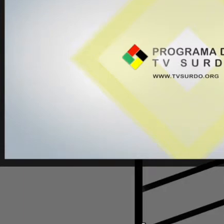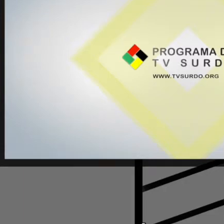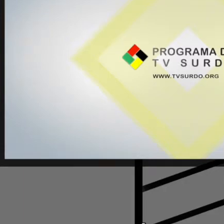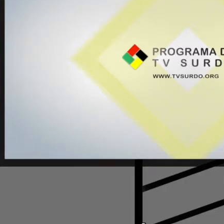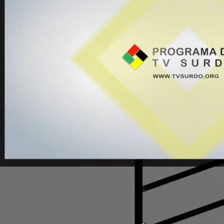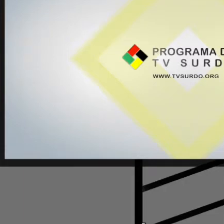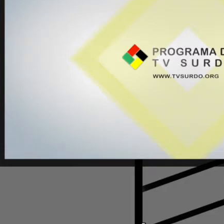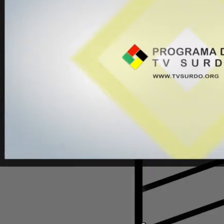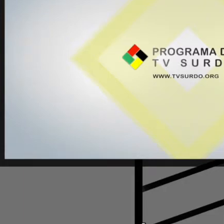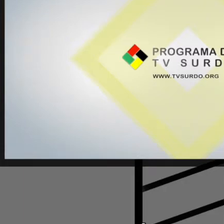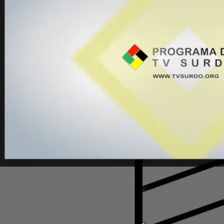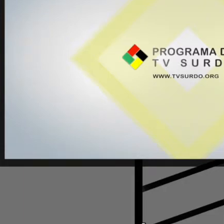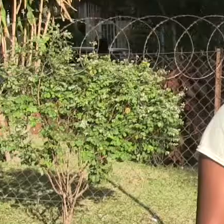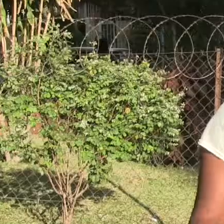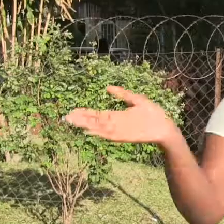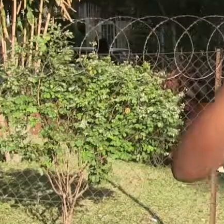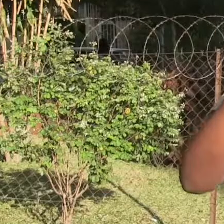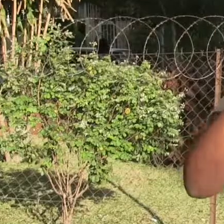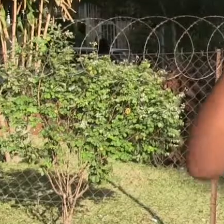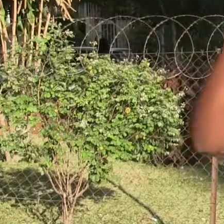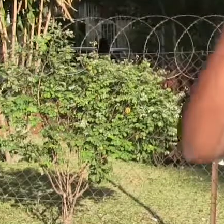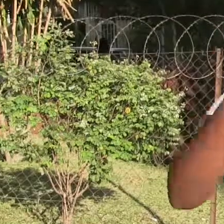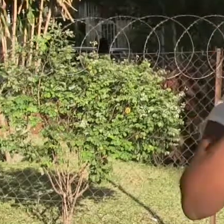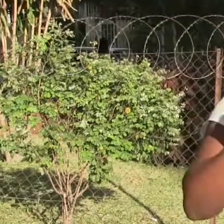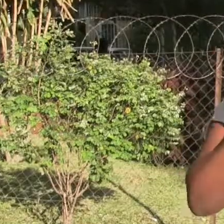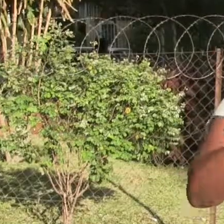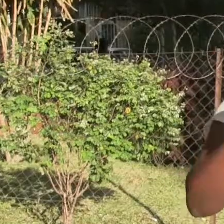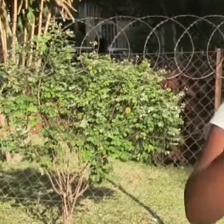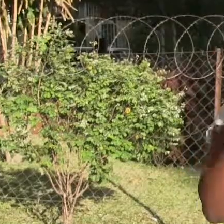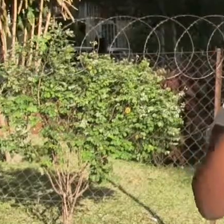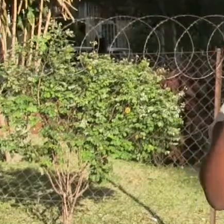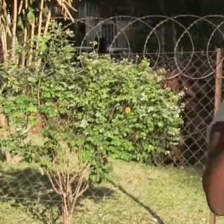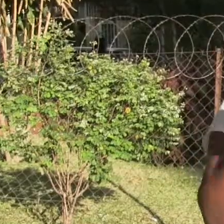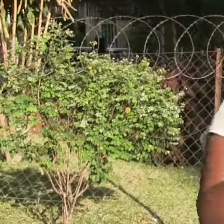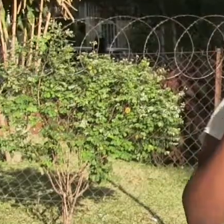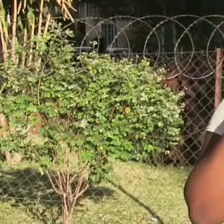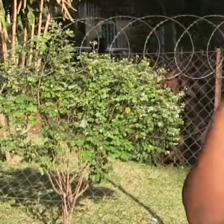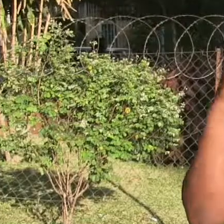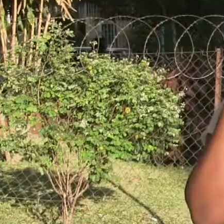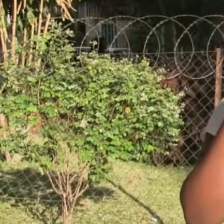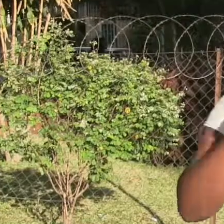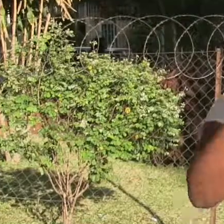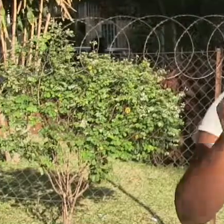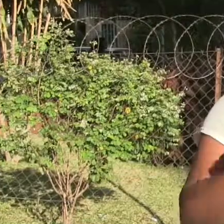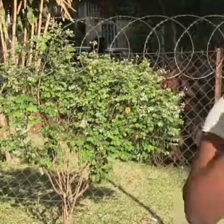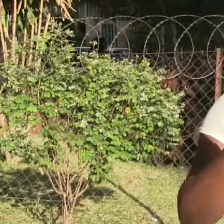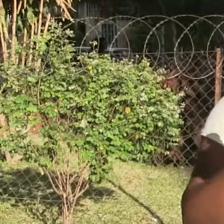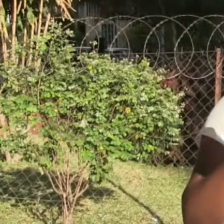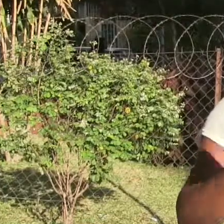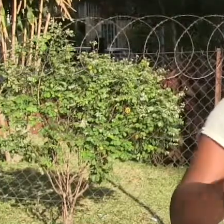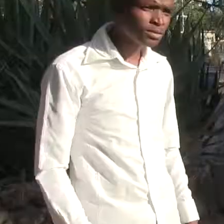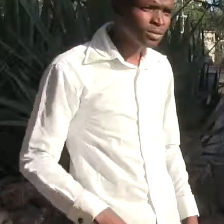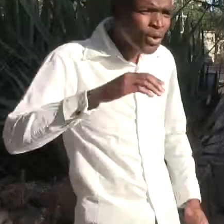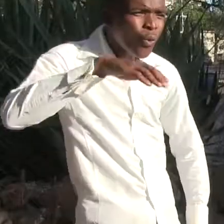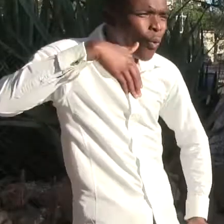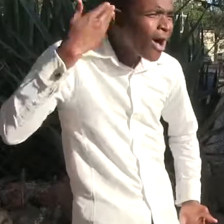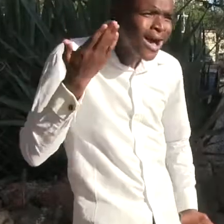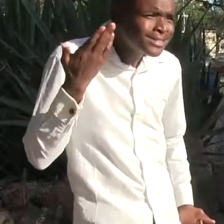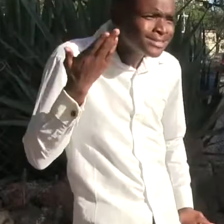vamos à aula de língua de sinais. Olá! Bem-vindo à aula de língua de sinais de Moçambique.